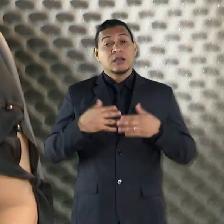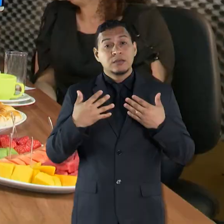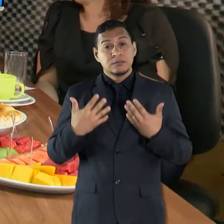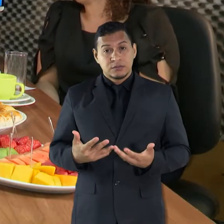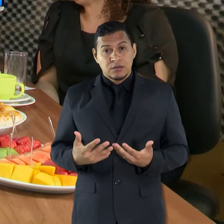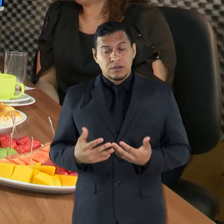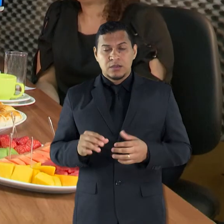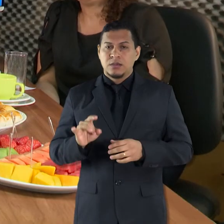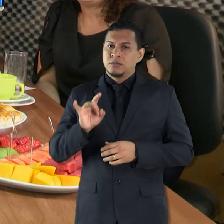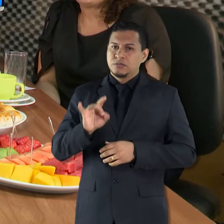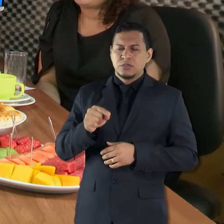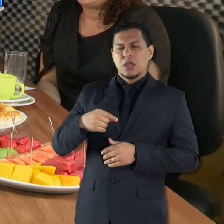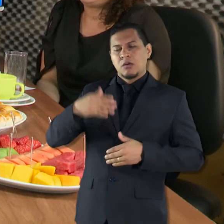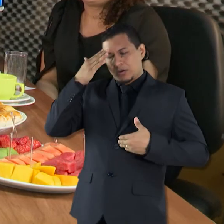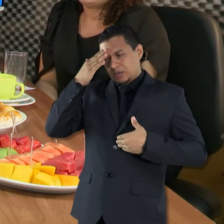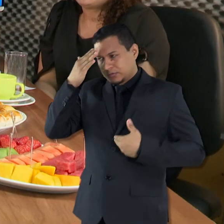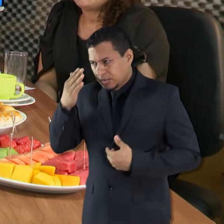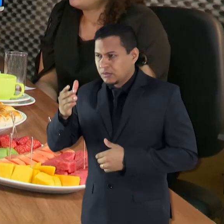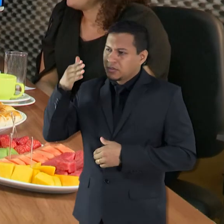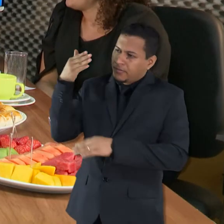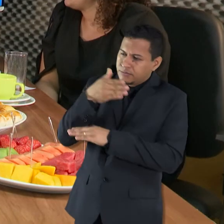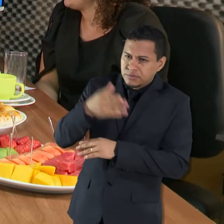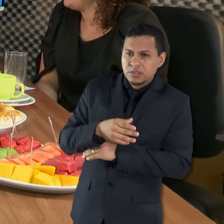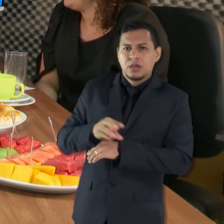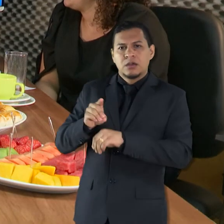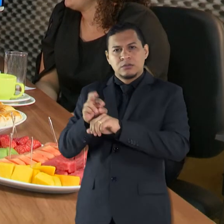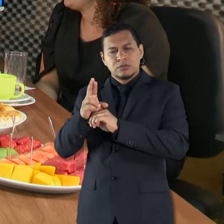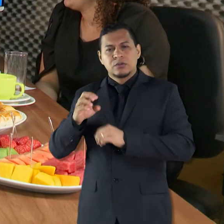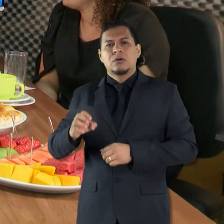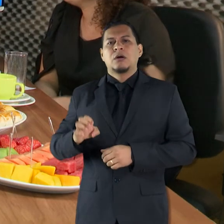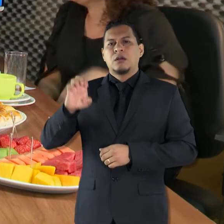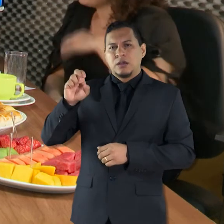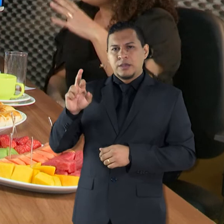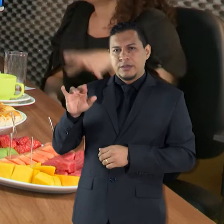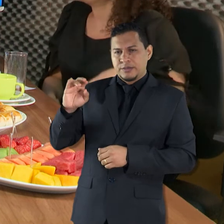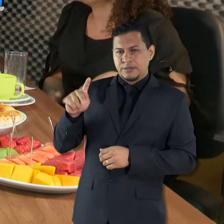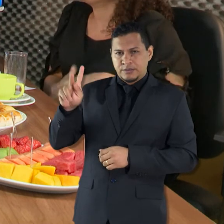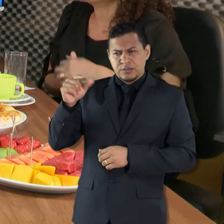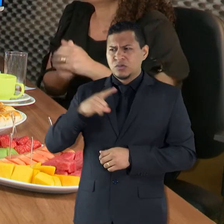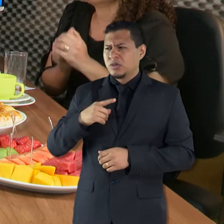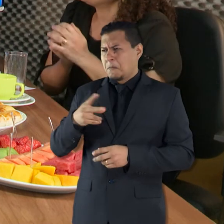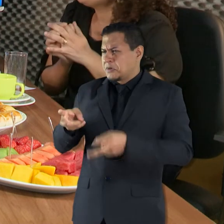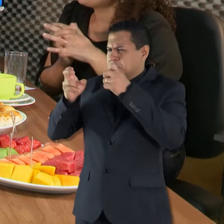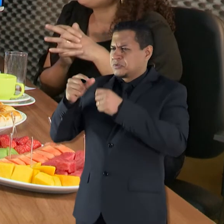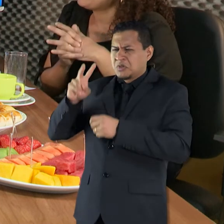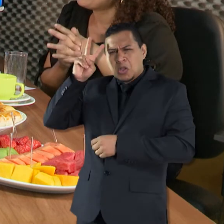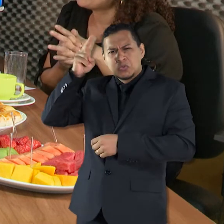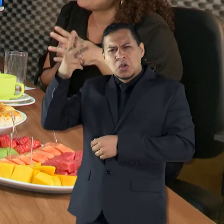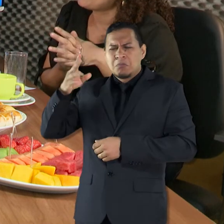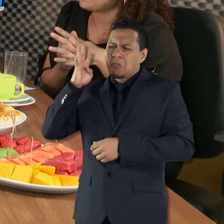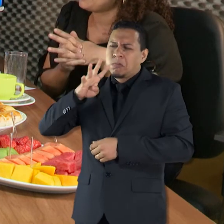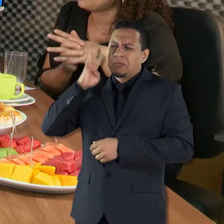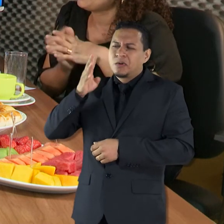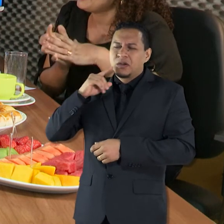Verdade. Então é isso, gente. Olha, eu agradeço muito a sua presença aqui, doutor Eric. Eu conversaria mais tempo. Eu vi que o senhor tem muitas histórias legais